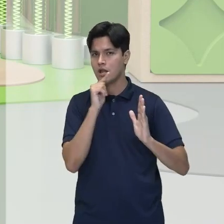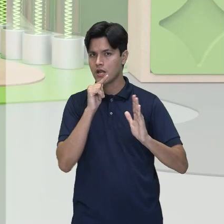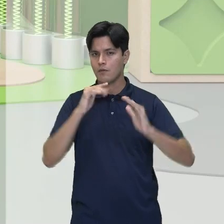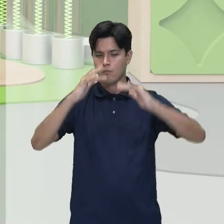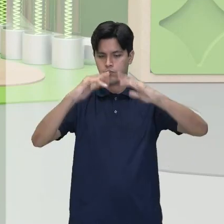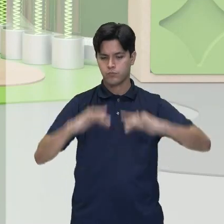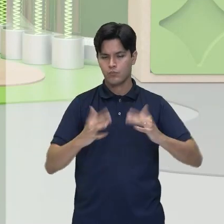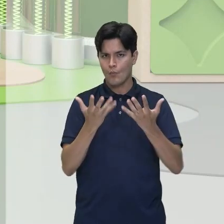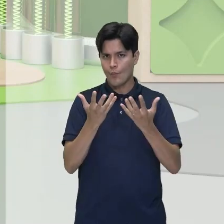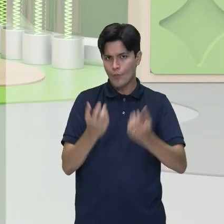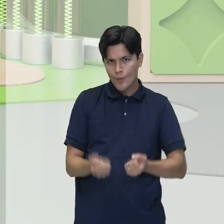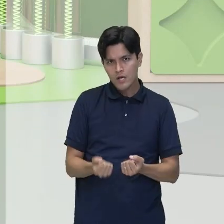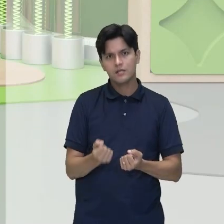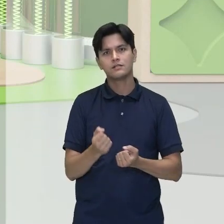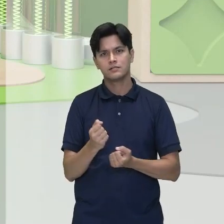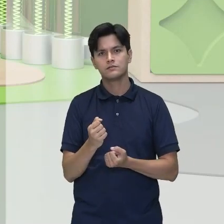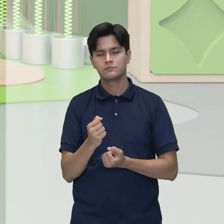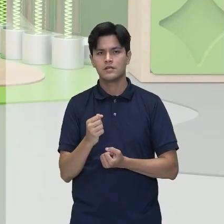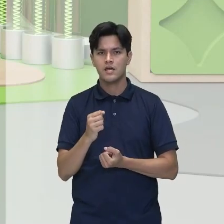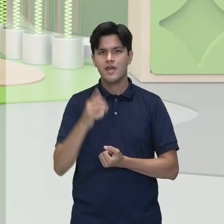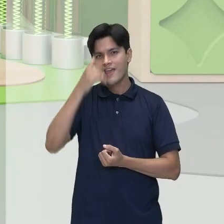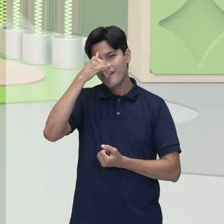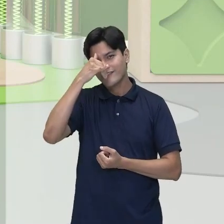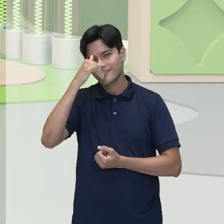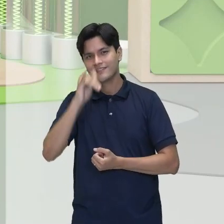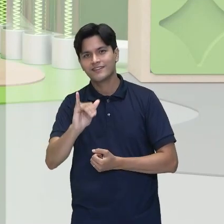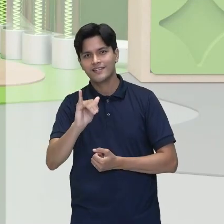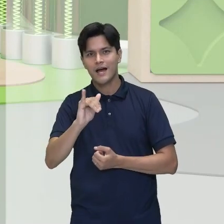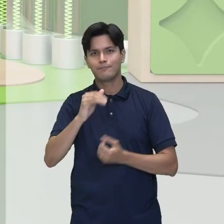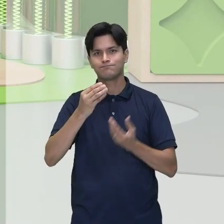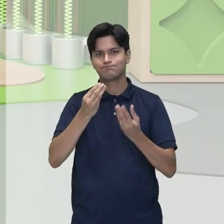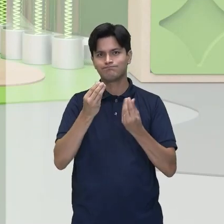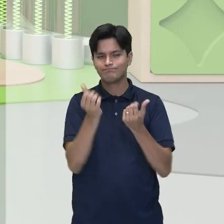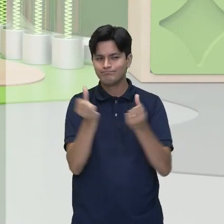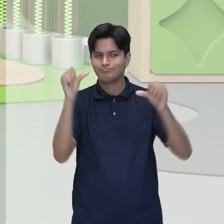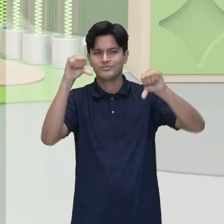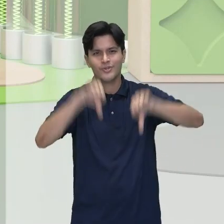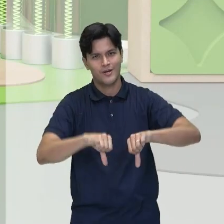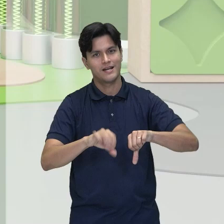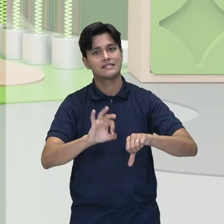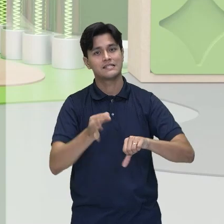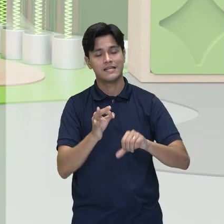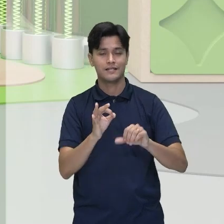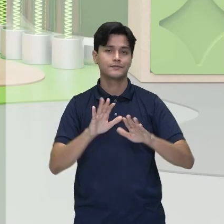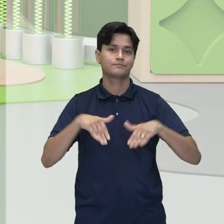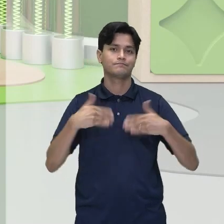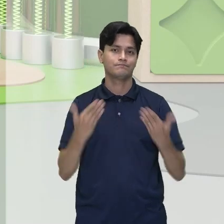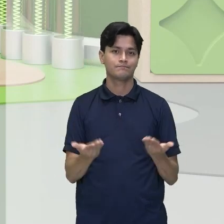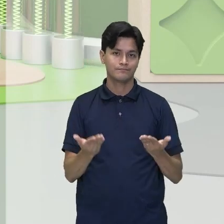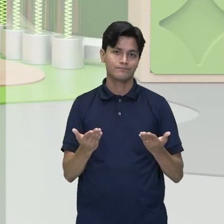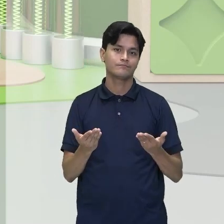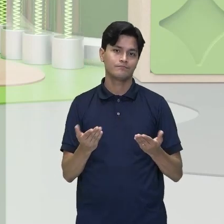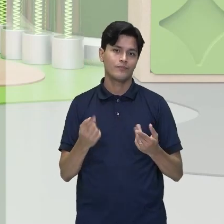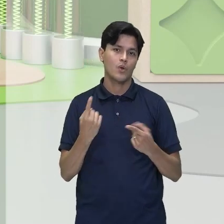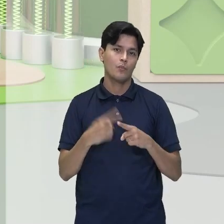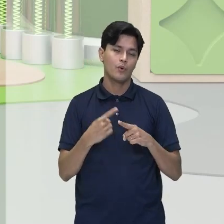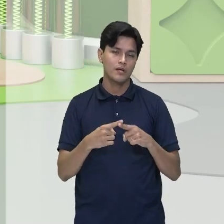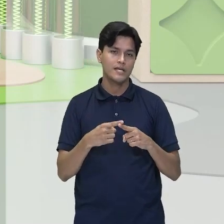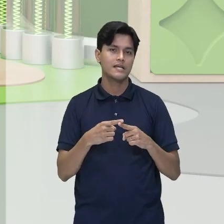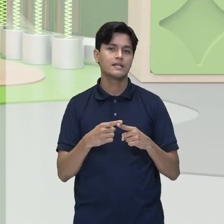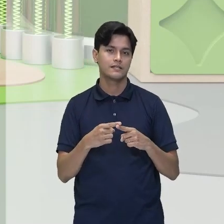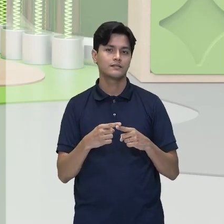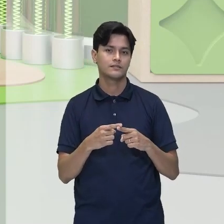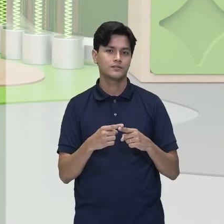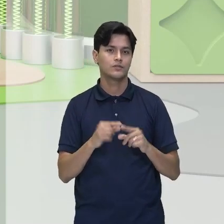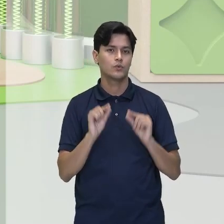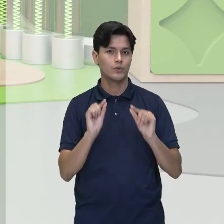incêndios que poderiam agravar, né, ou seja, piorar ainda mais a situação, porque isso aí vai trazer, com certeza, né,